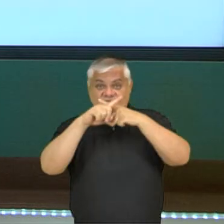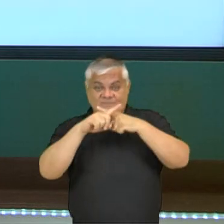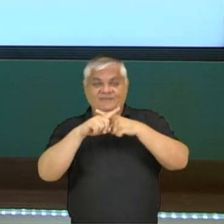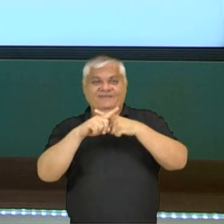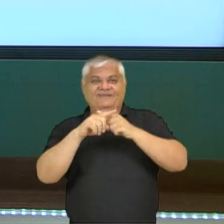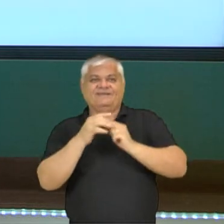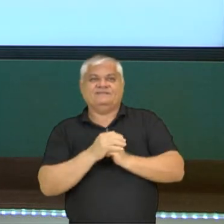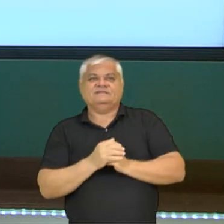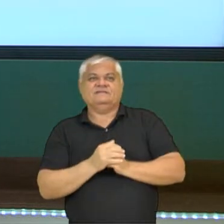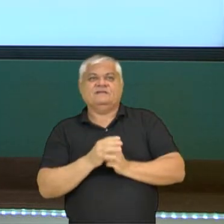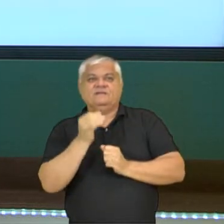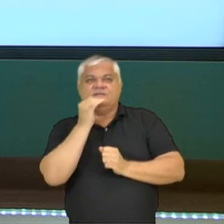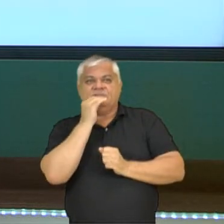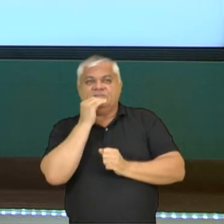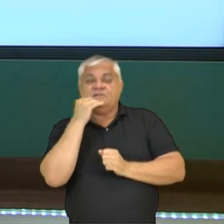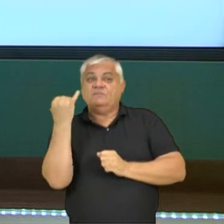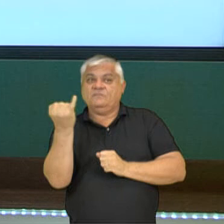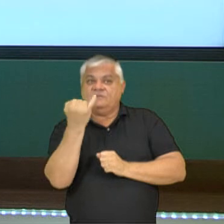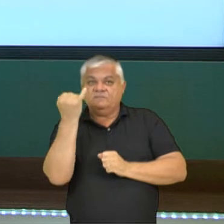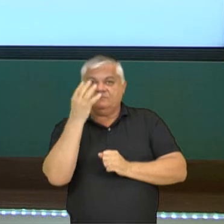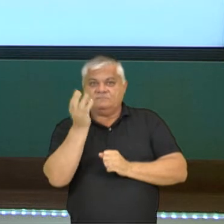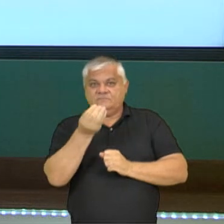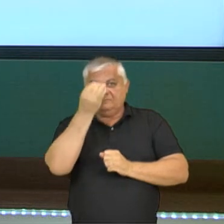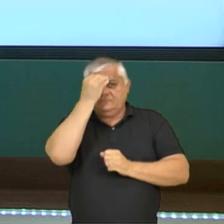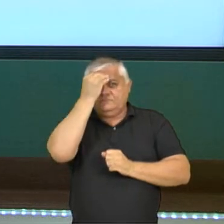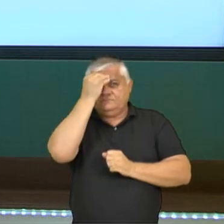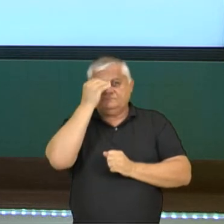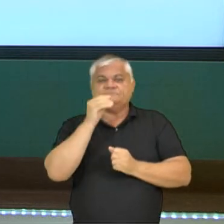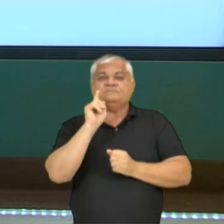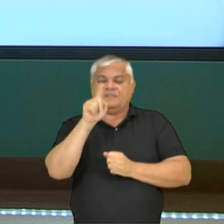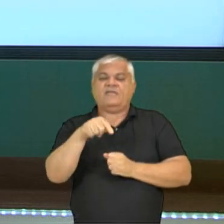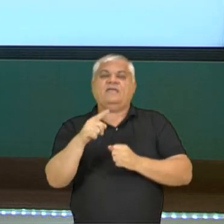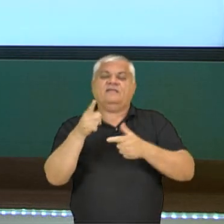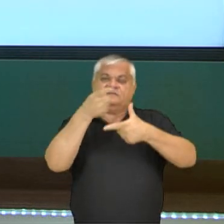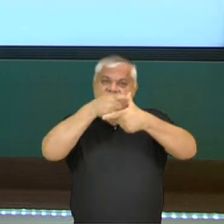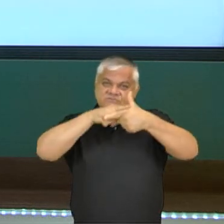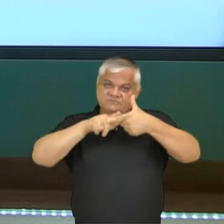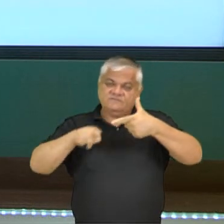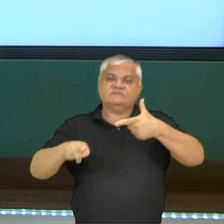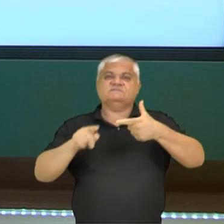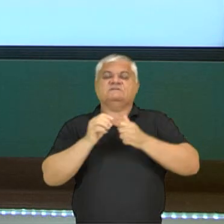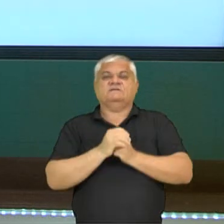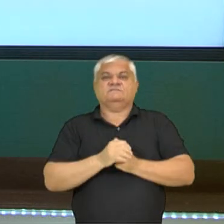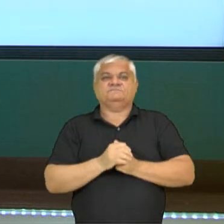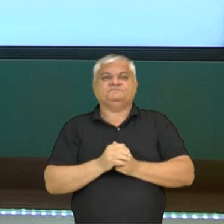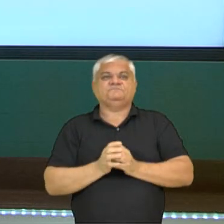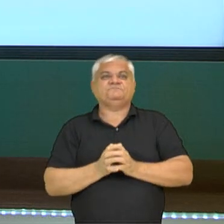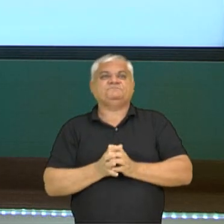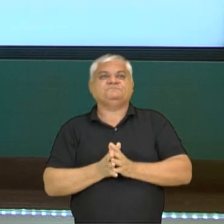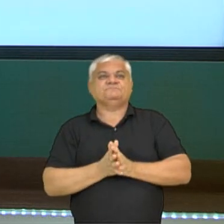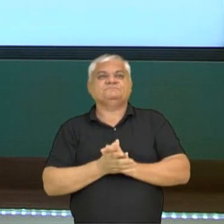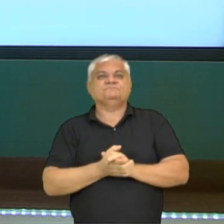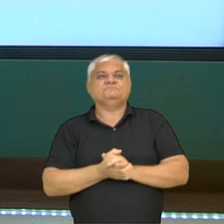da segunda. É importante gravar isso, porque isso é divisão de fração.